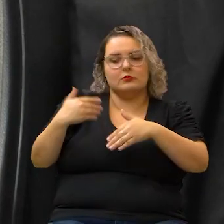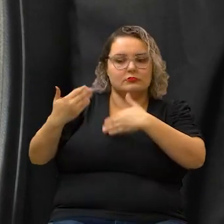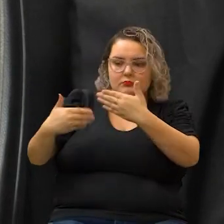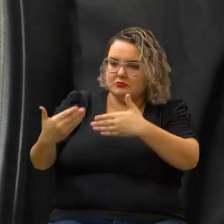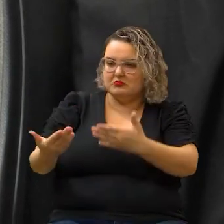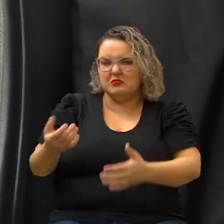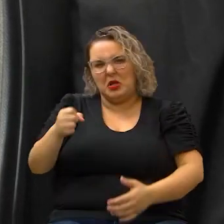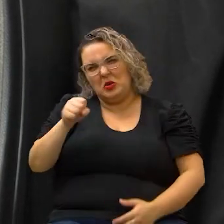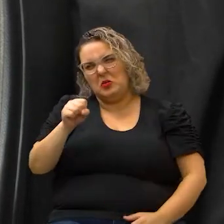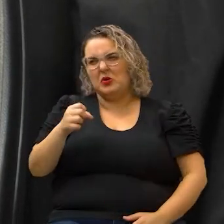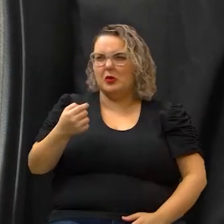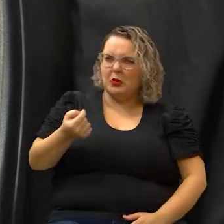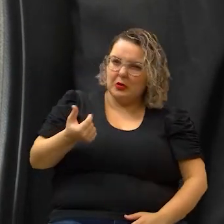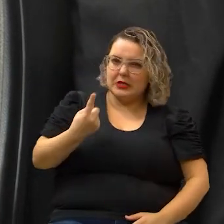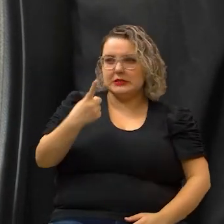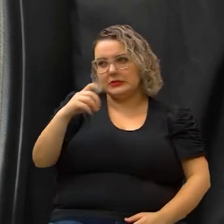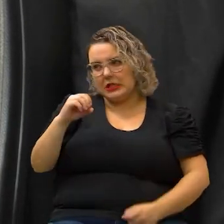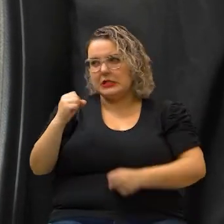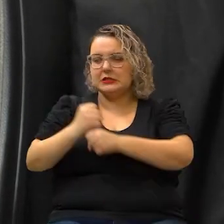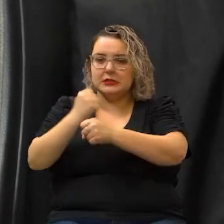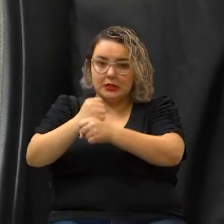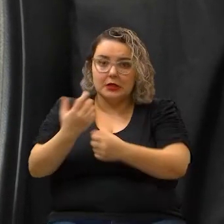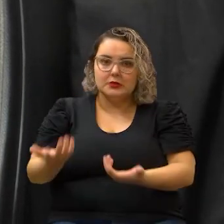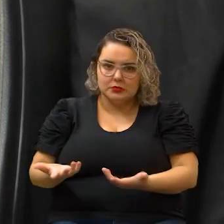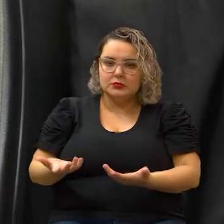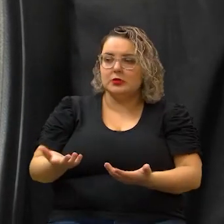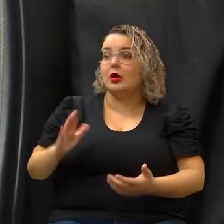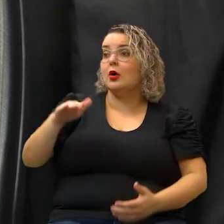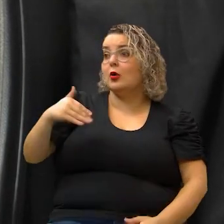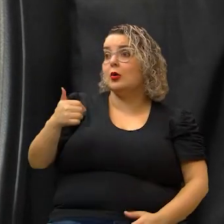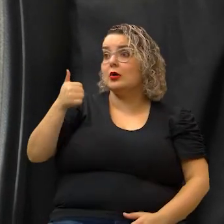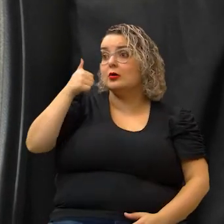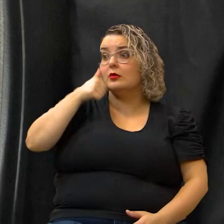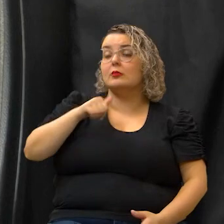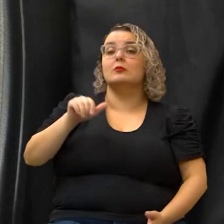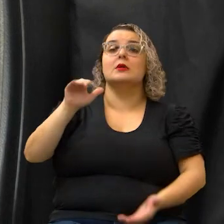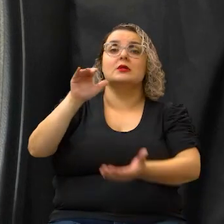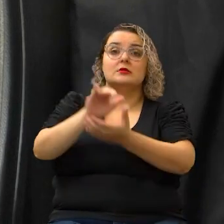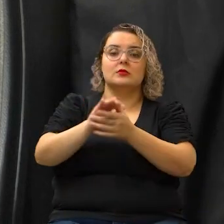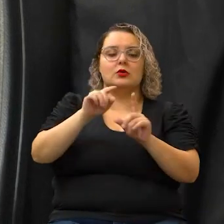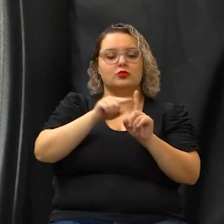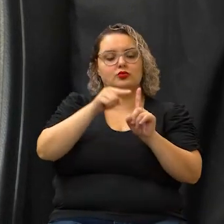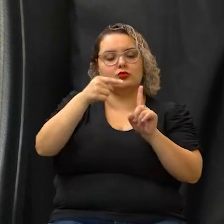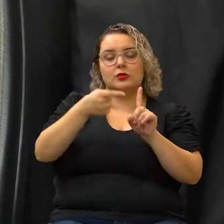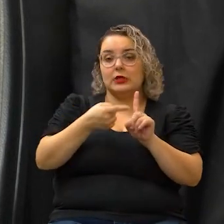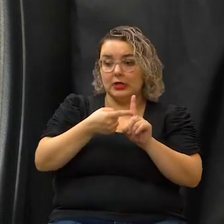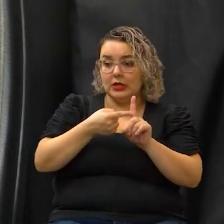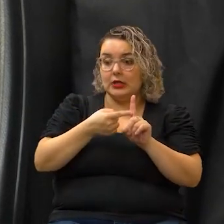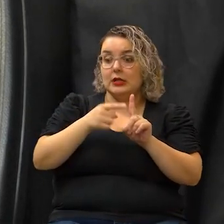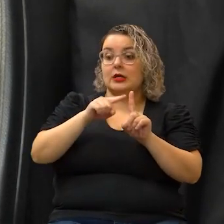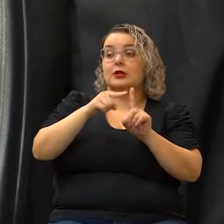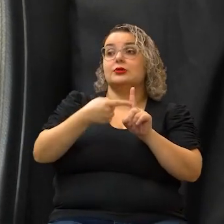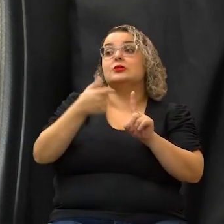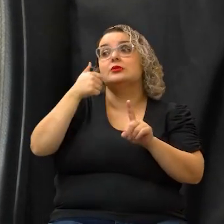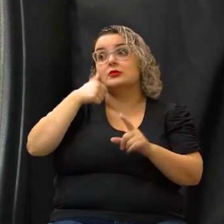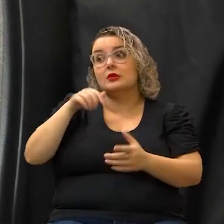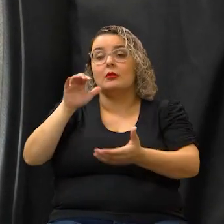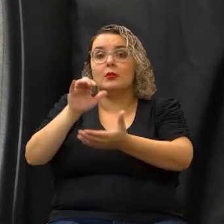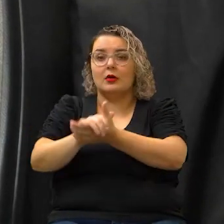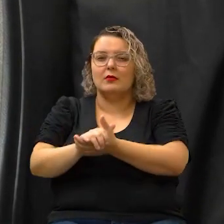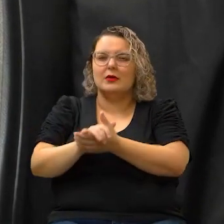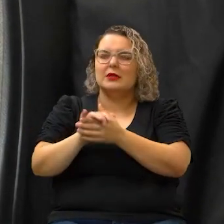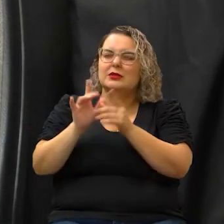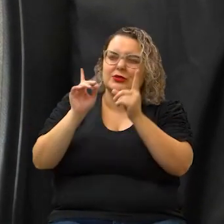isso por quase 10 anos, quando a minha esposa ficou gestante. E a gestação da minha esposa foi